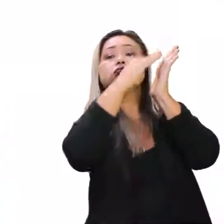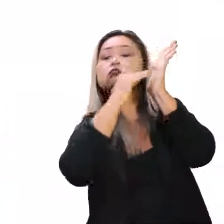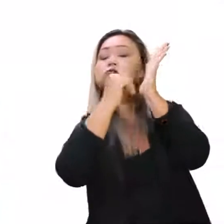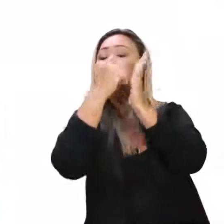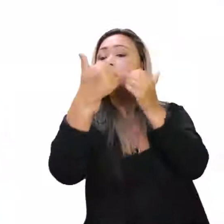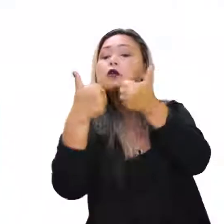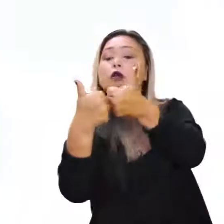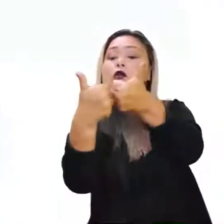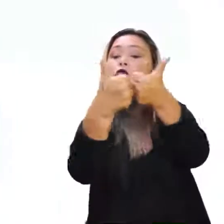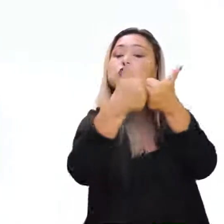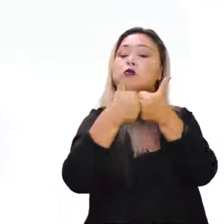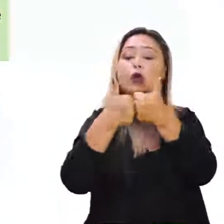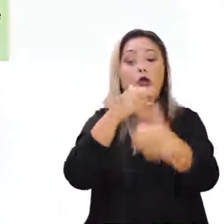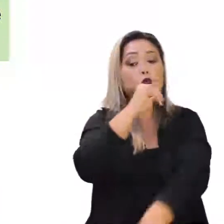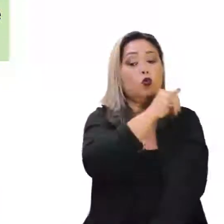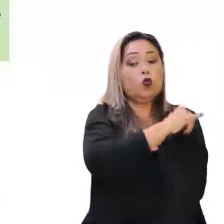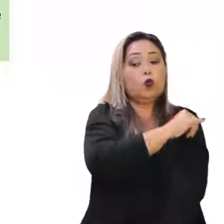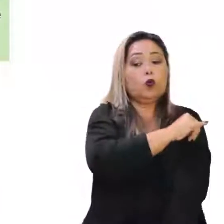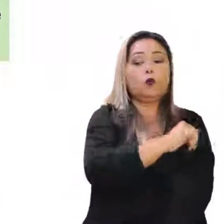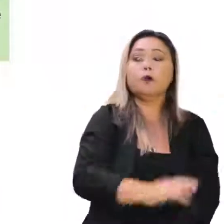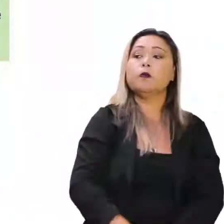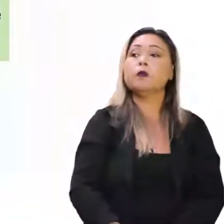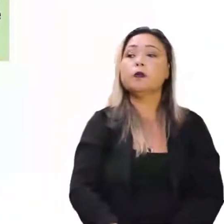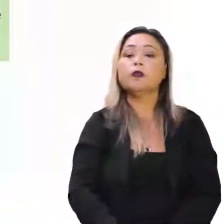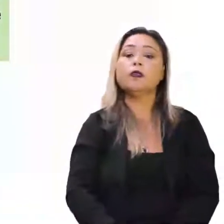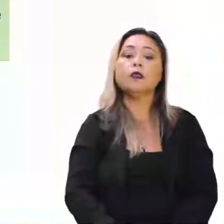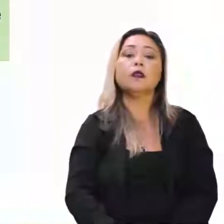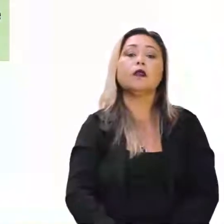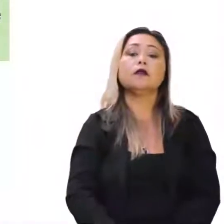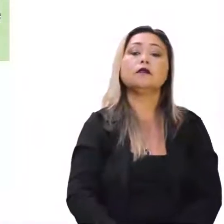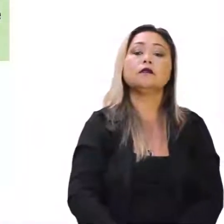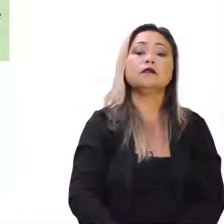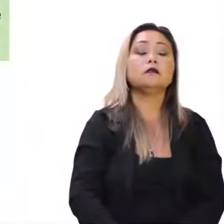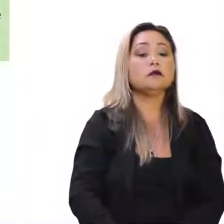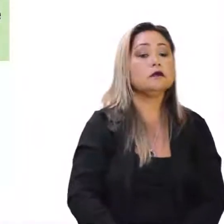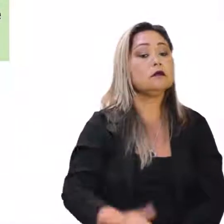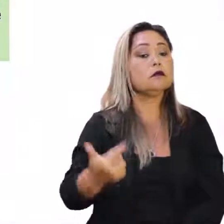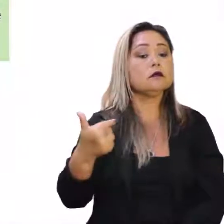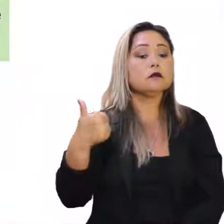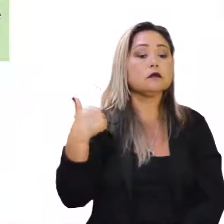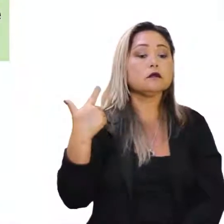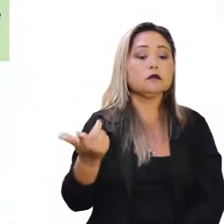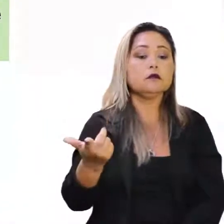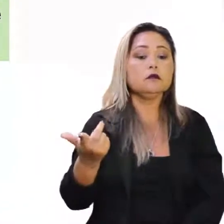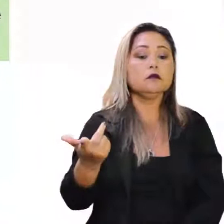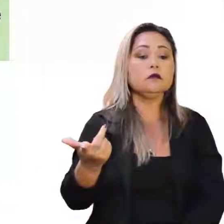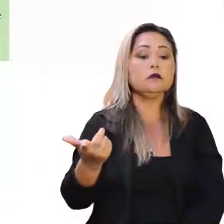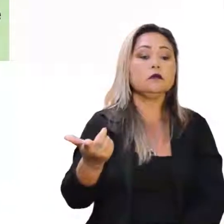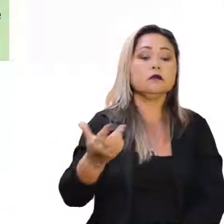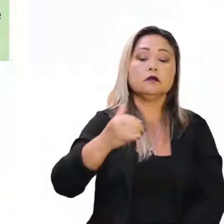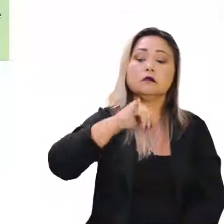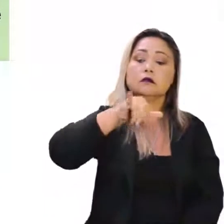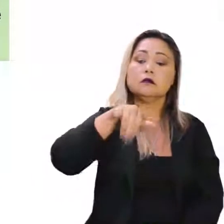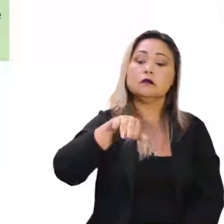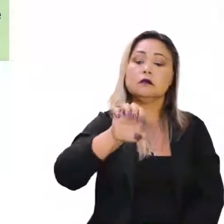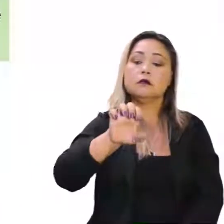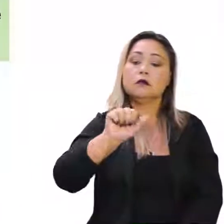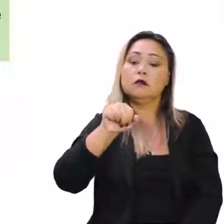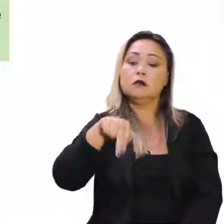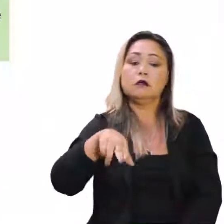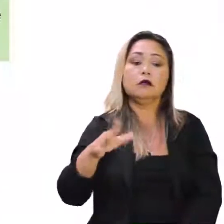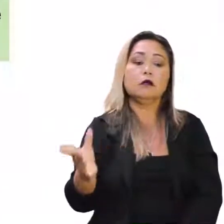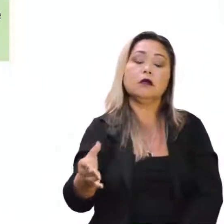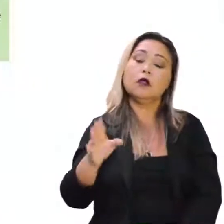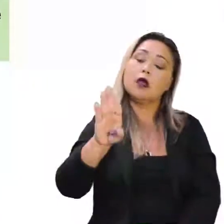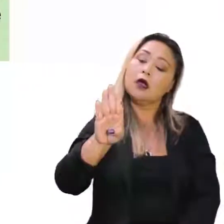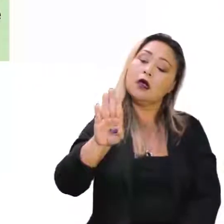regiões próximas. Certo. Depois do Nicolas, vamos lá. Jean-Baptiste Debré, né? Foi